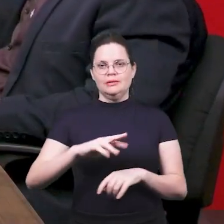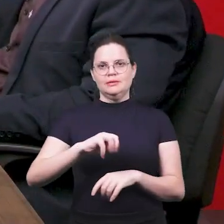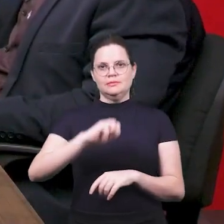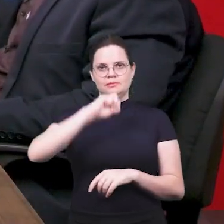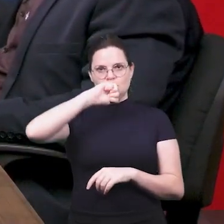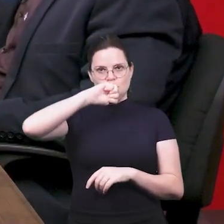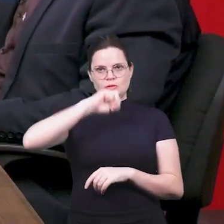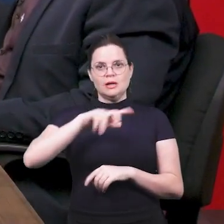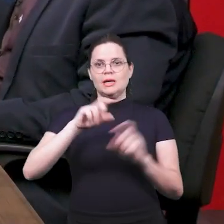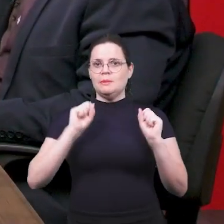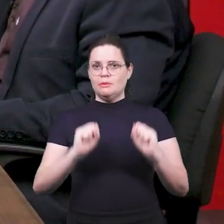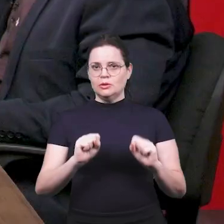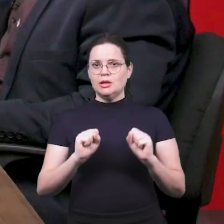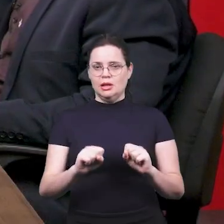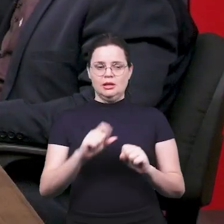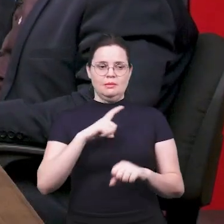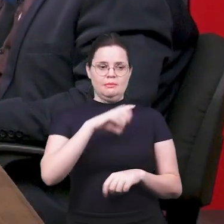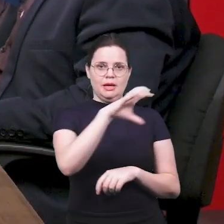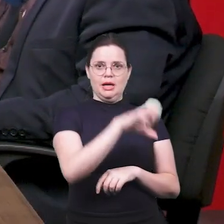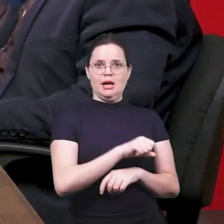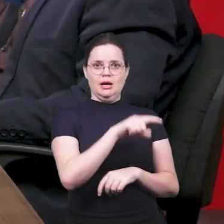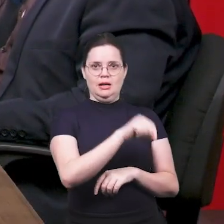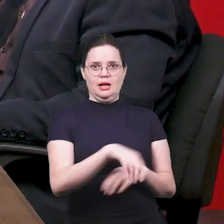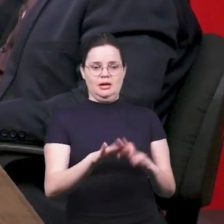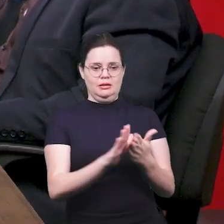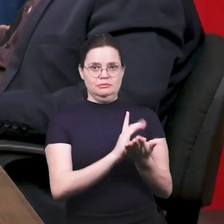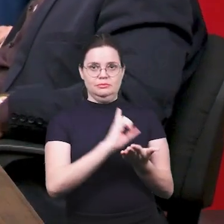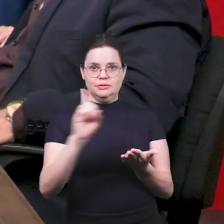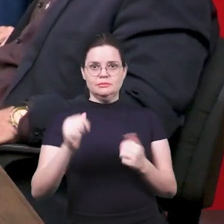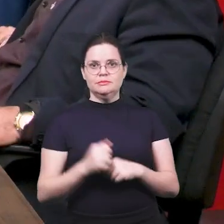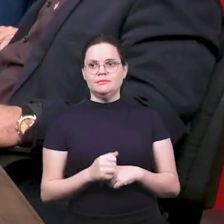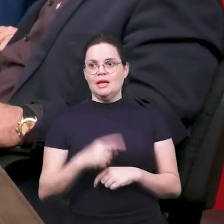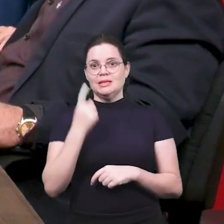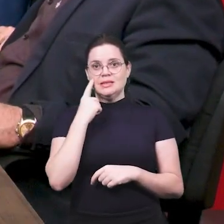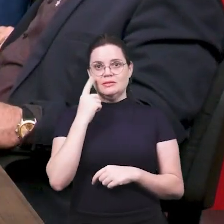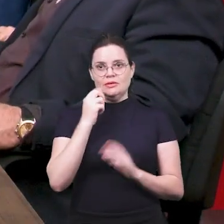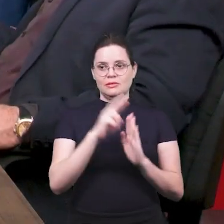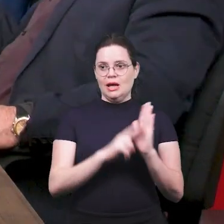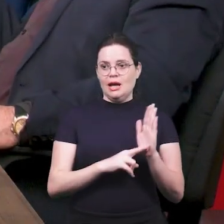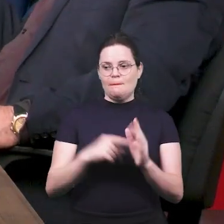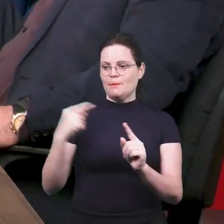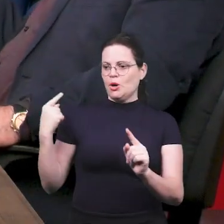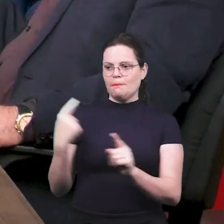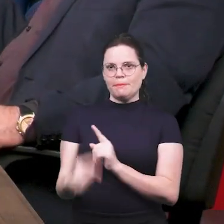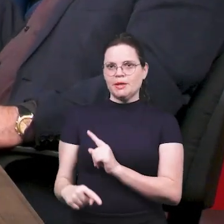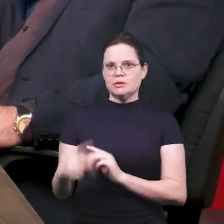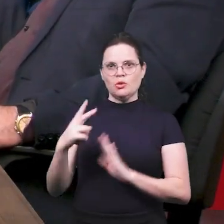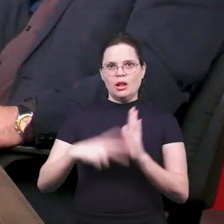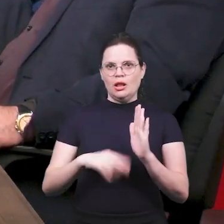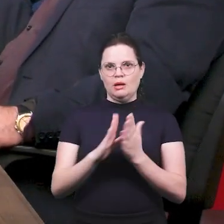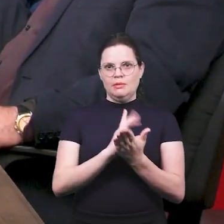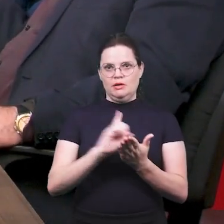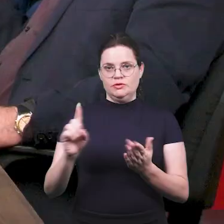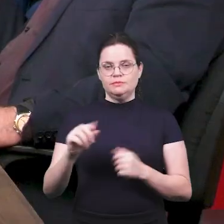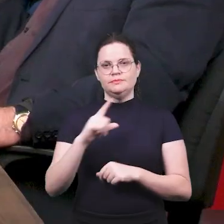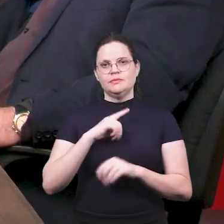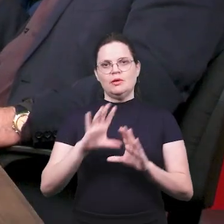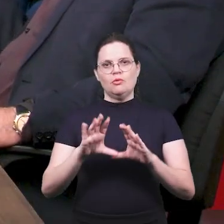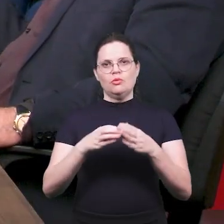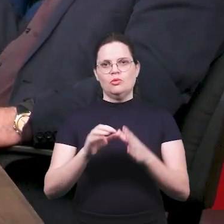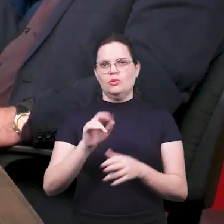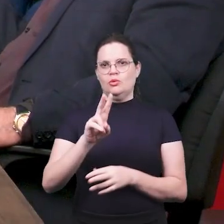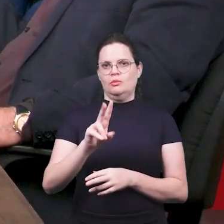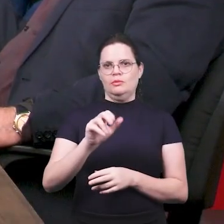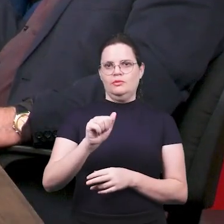Isso passou a ser um dogma, né? A proibição da leitura da Bíblia no século XIII. Os valdenses, isso aí é uma